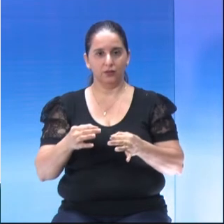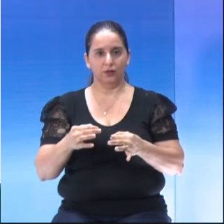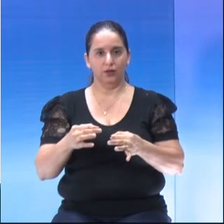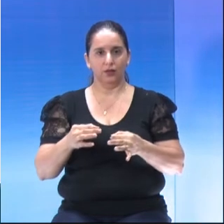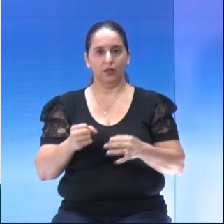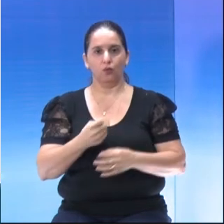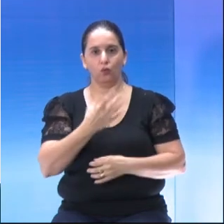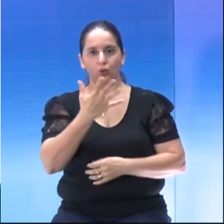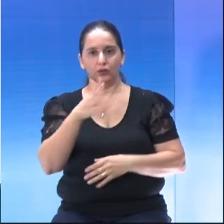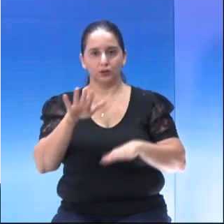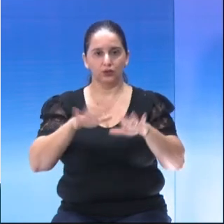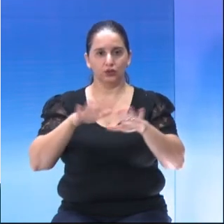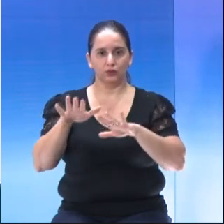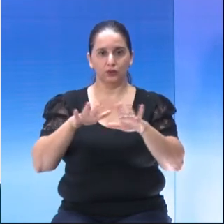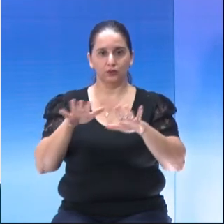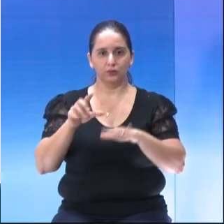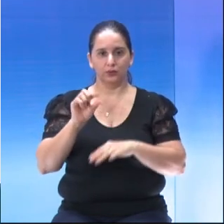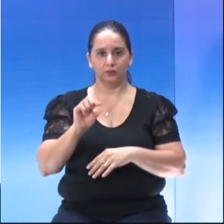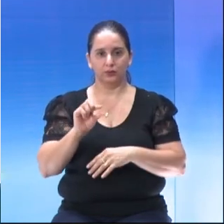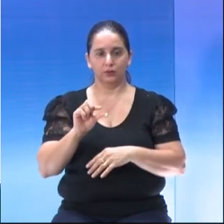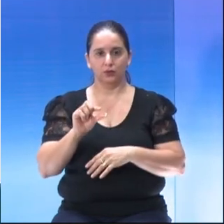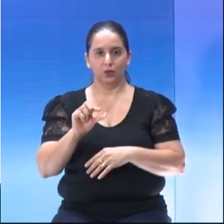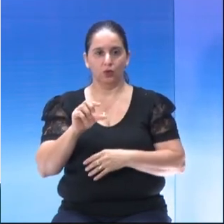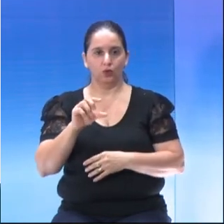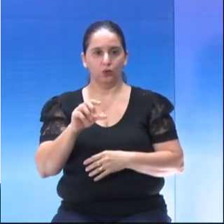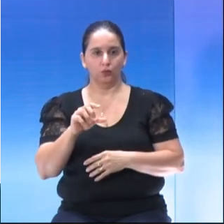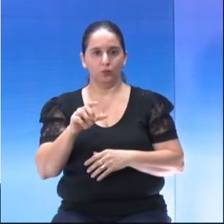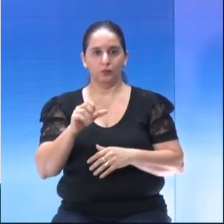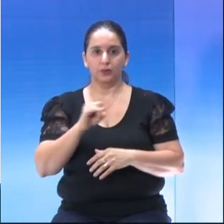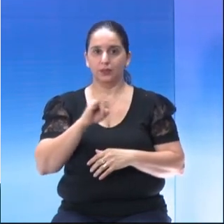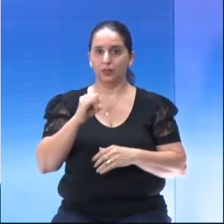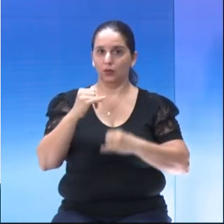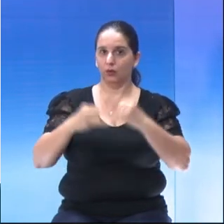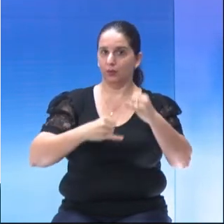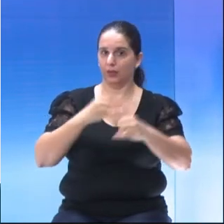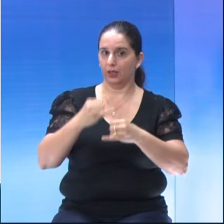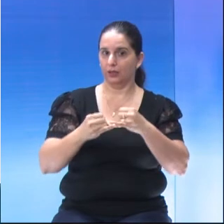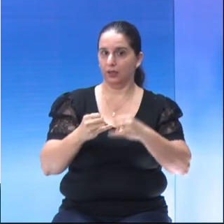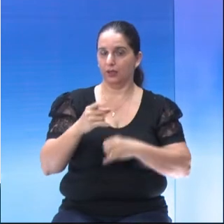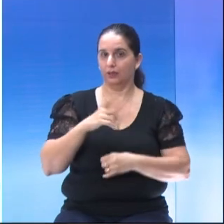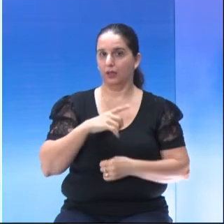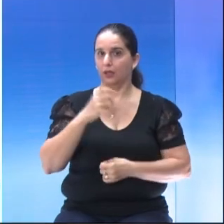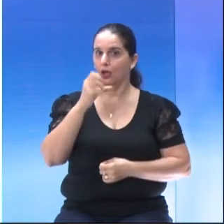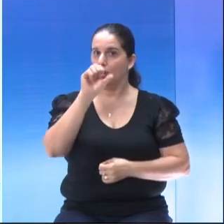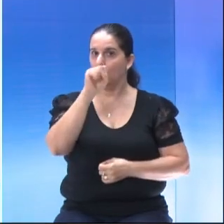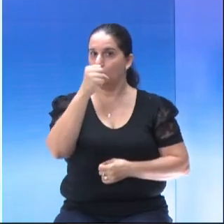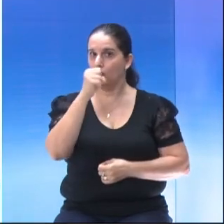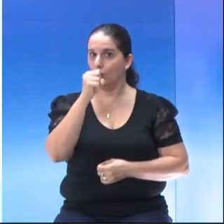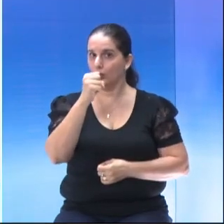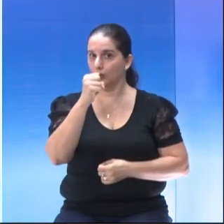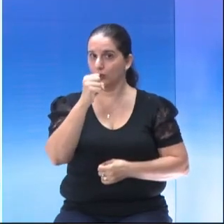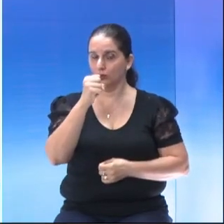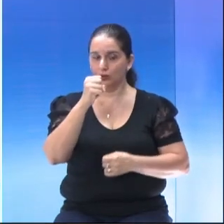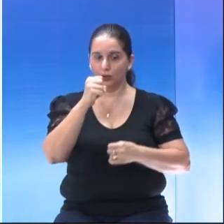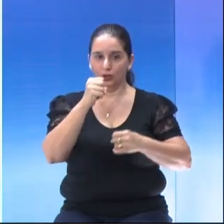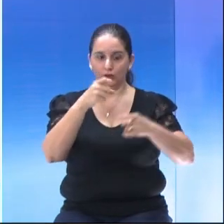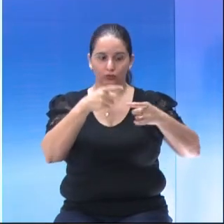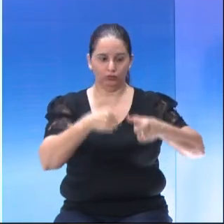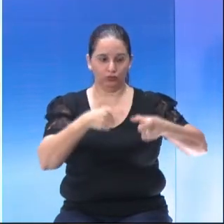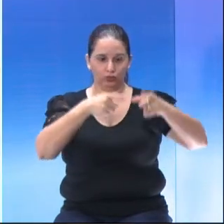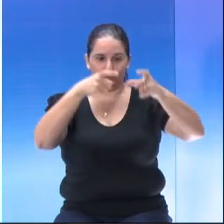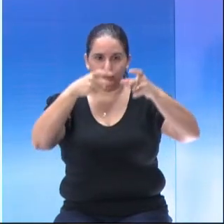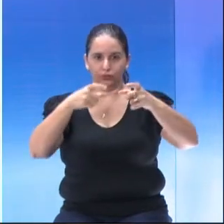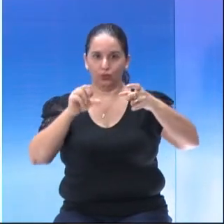correto afirmar que o número mínimo de movimentos para uma partida com 8 discos, vejam bem, ó, quando eu tinha um disco,